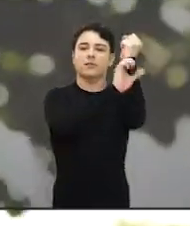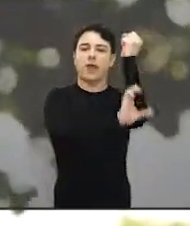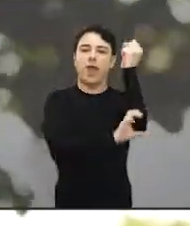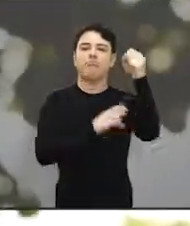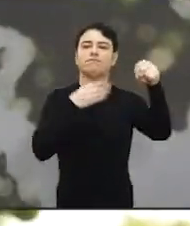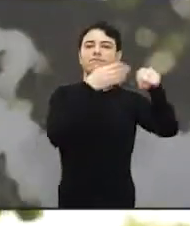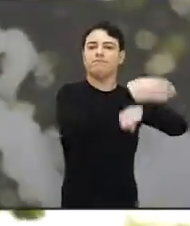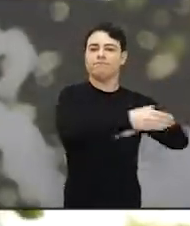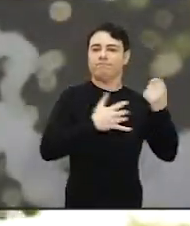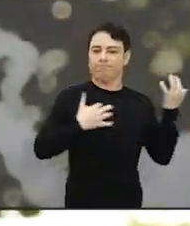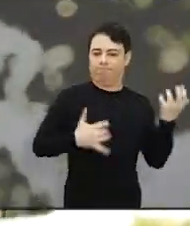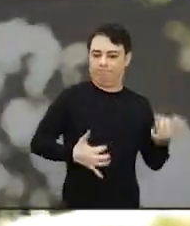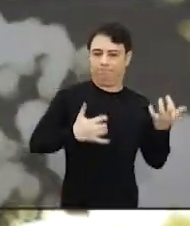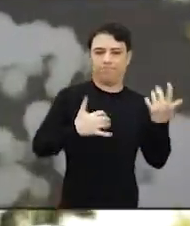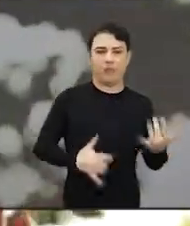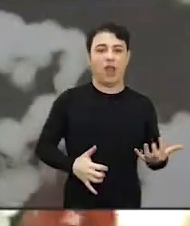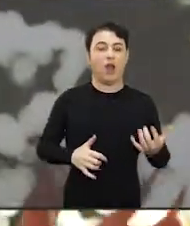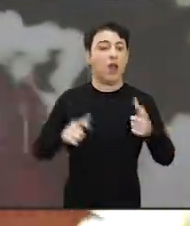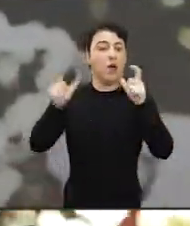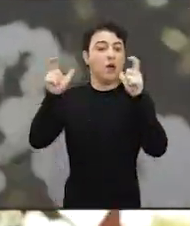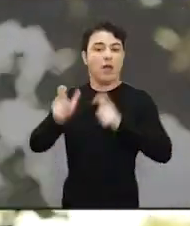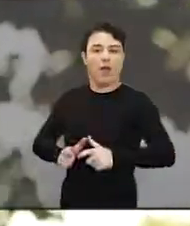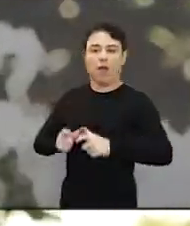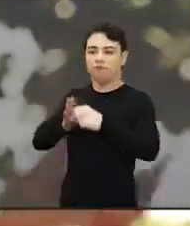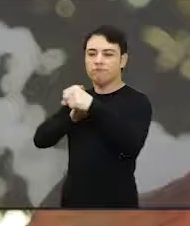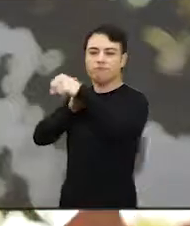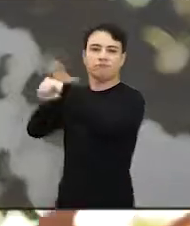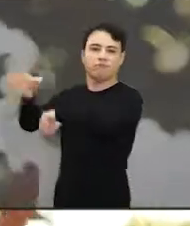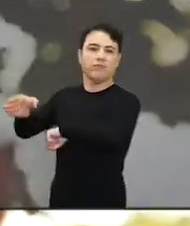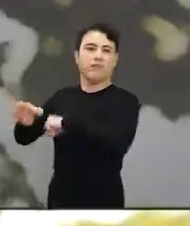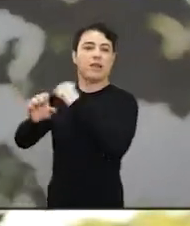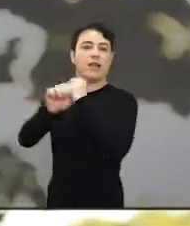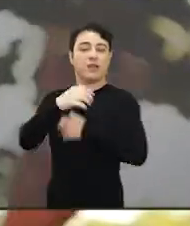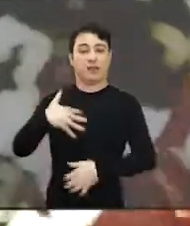eu toco para públicos mais específicos,